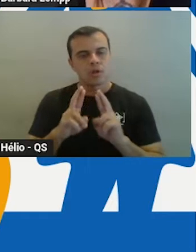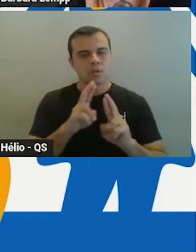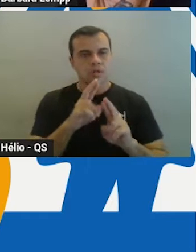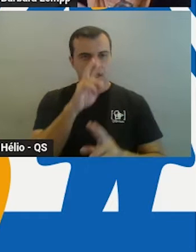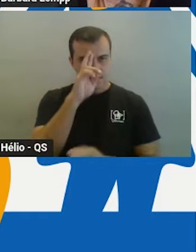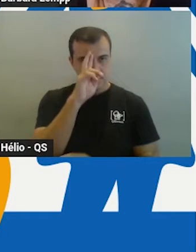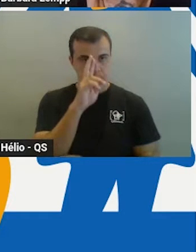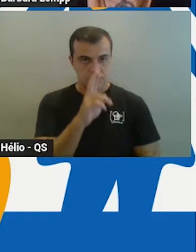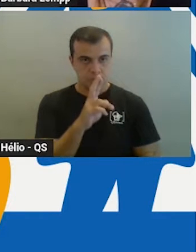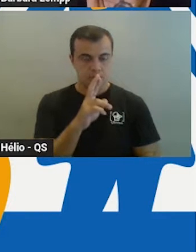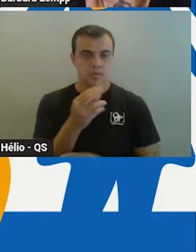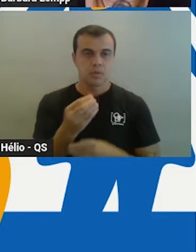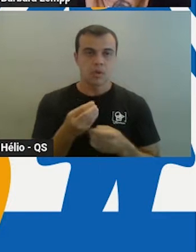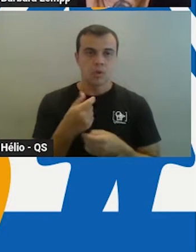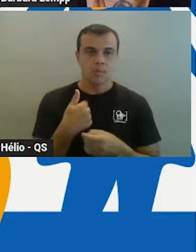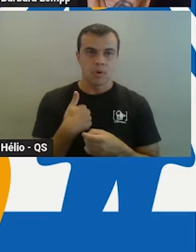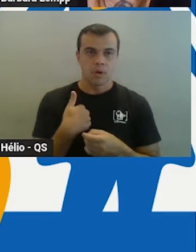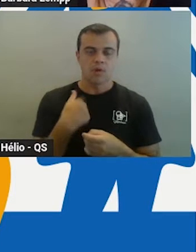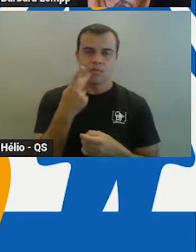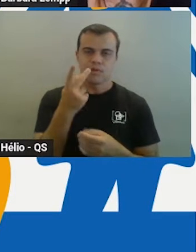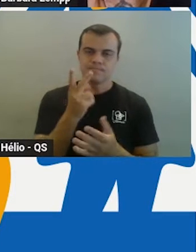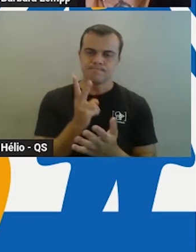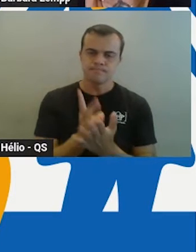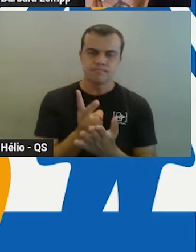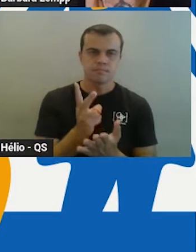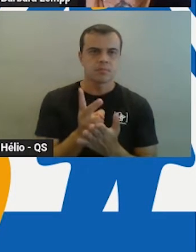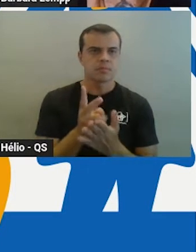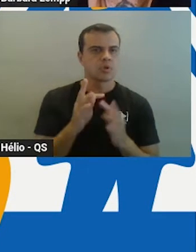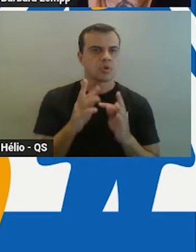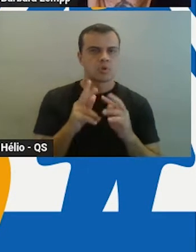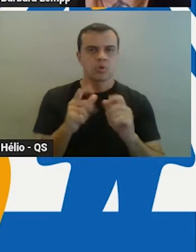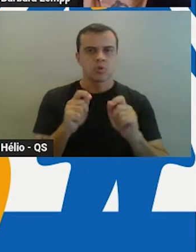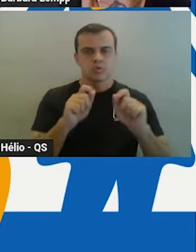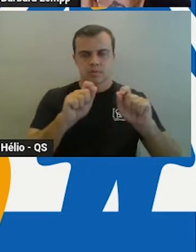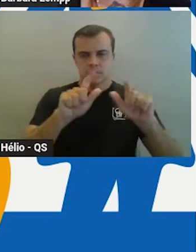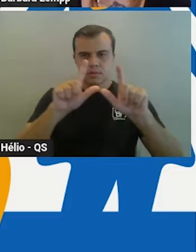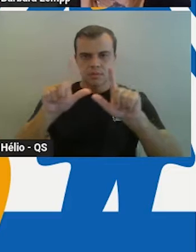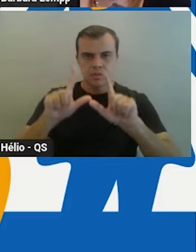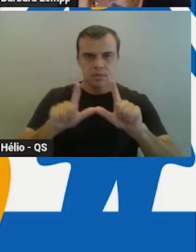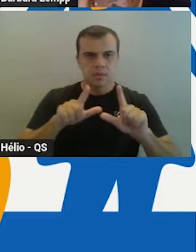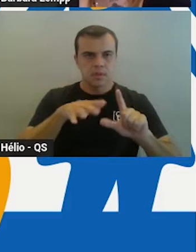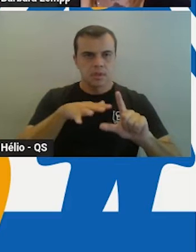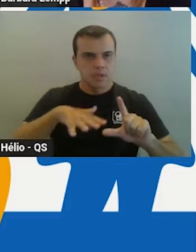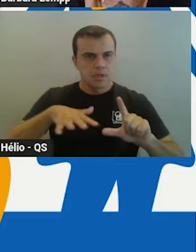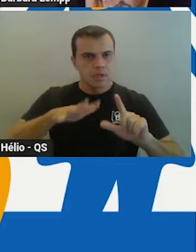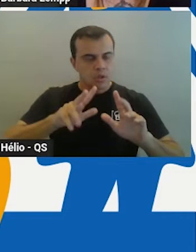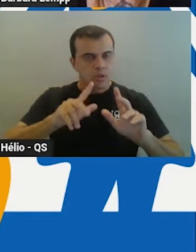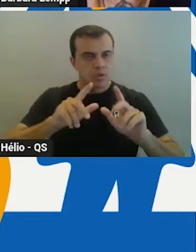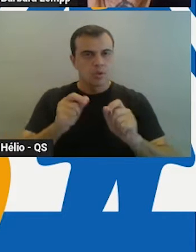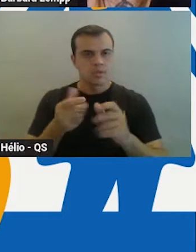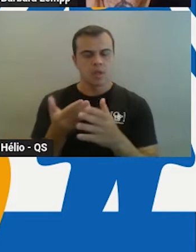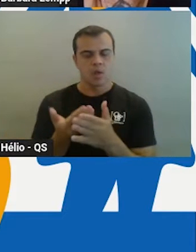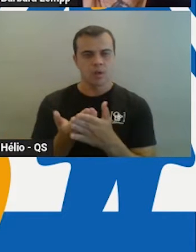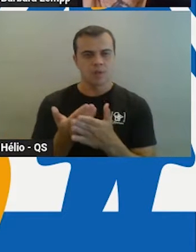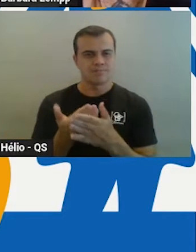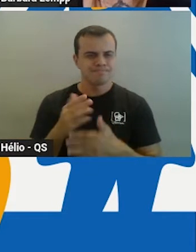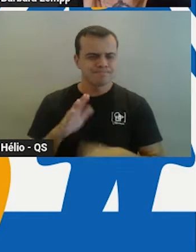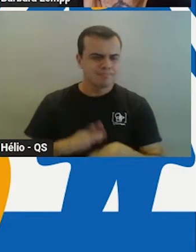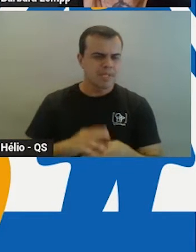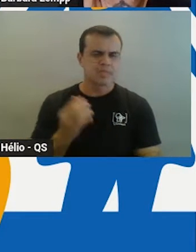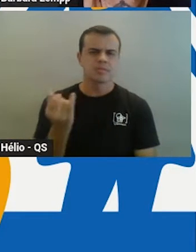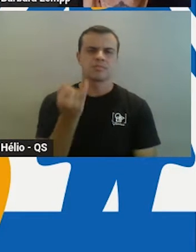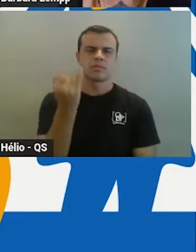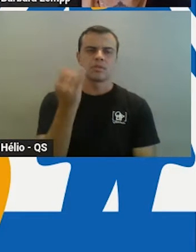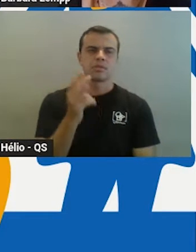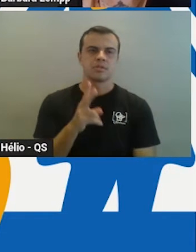respeitosa. Como eu tenho frisado em todos os slides, nessa aula, né, em todas essas aulas, o mais importante